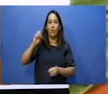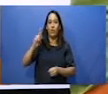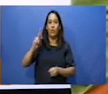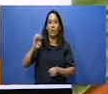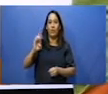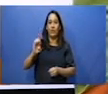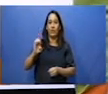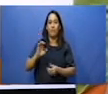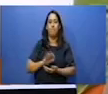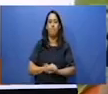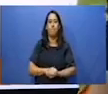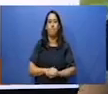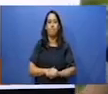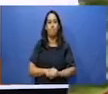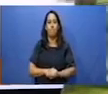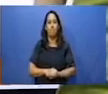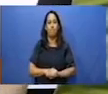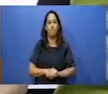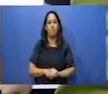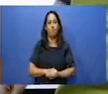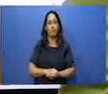Em Pomerode.